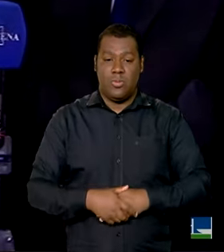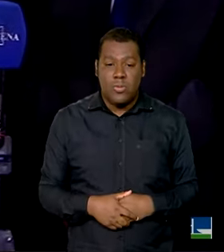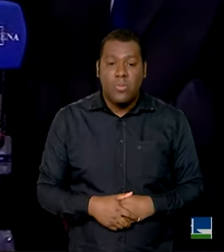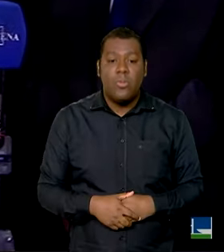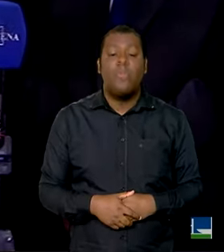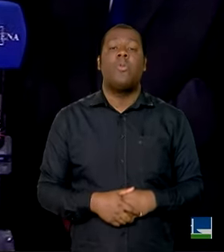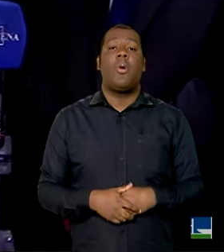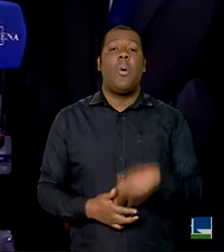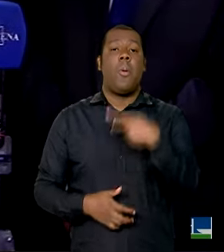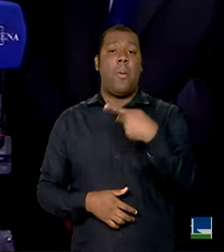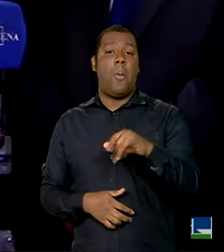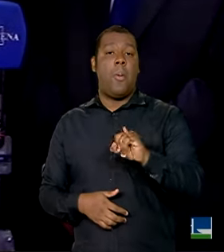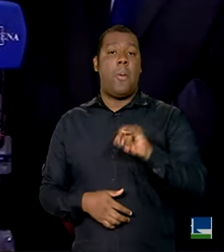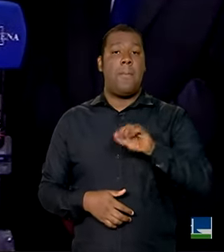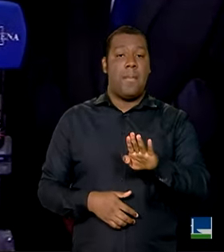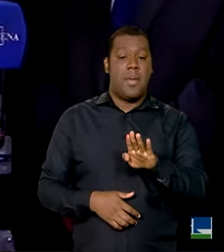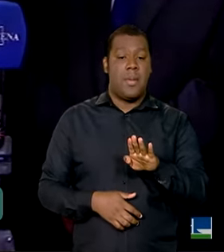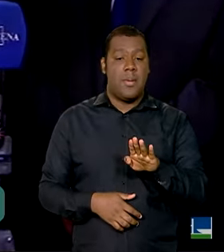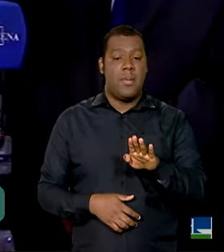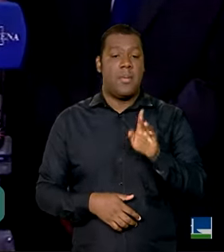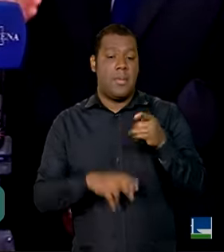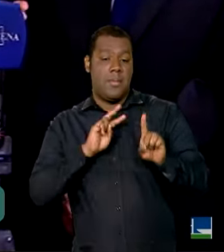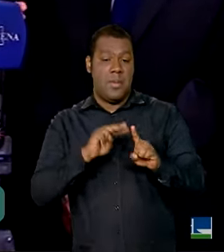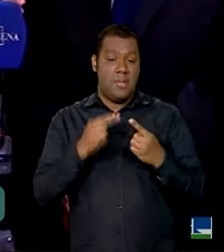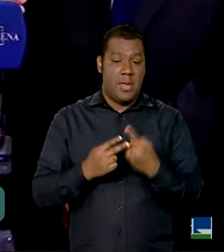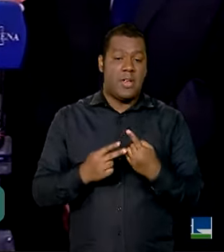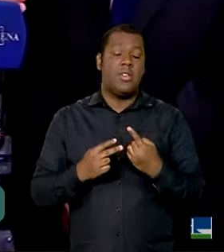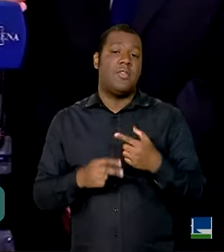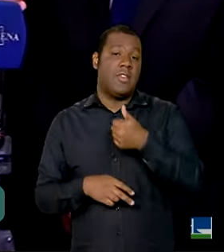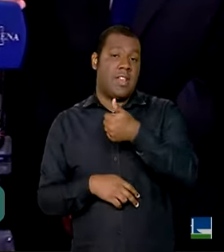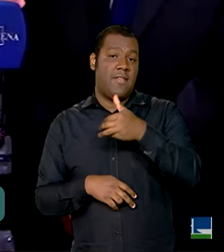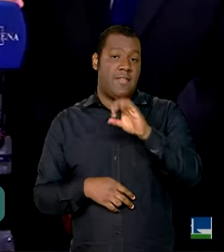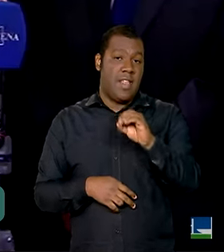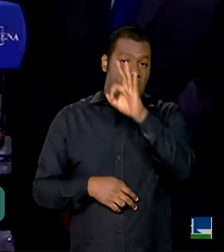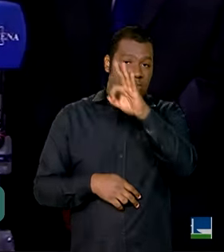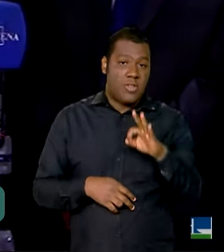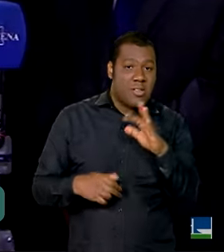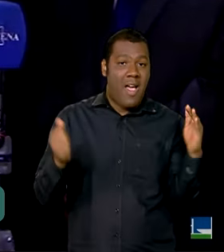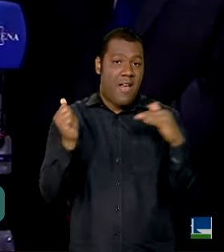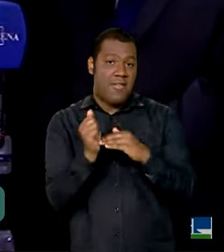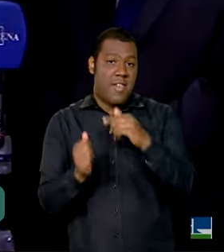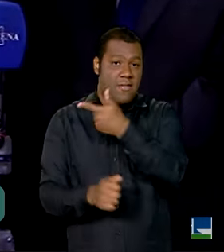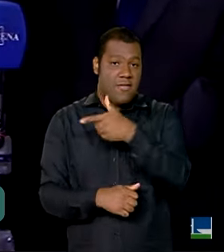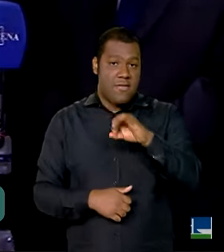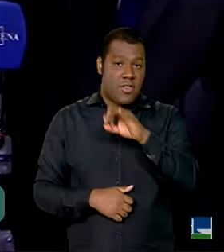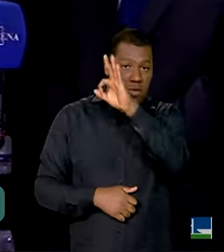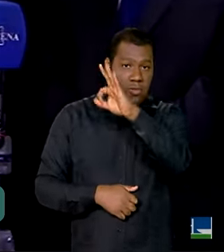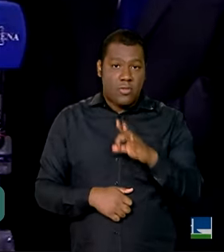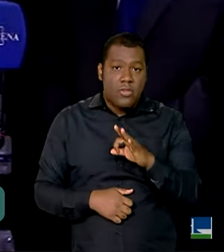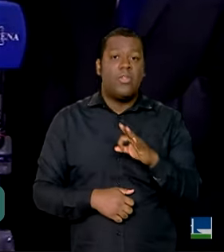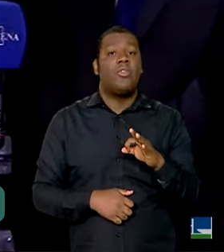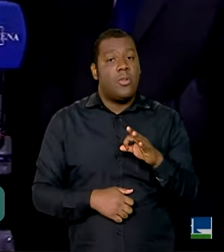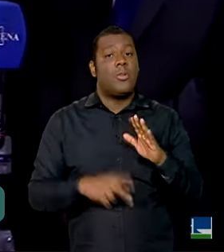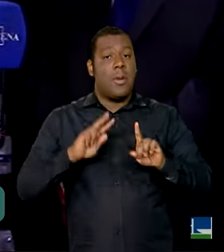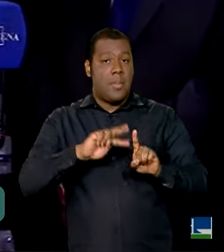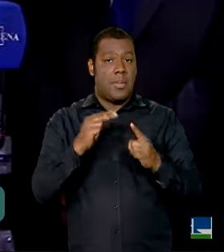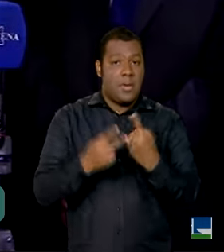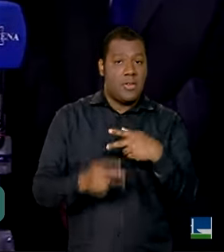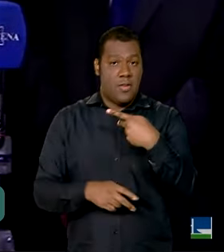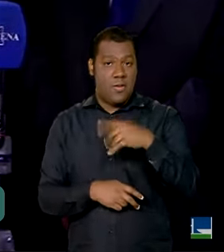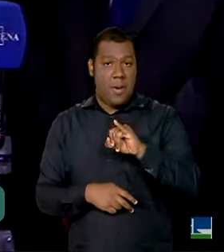produto interno bruto é entre 10 e 20%. É como se o nosso PIB crescesse